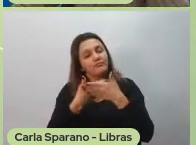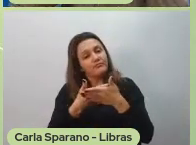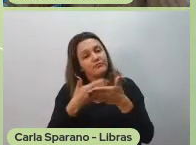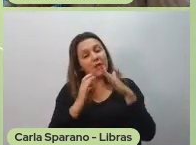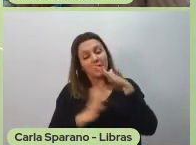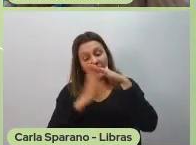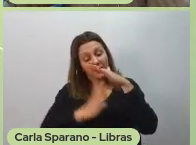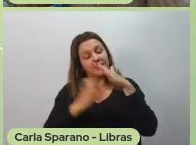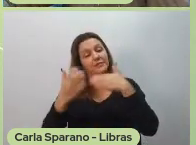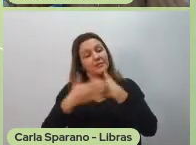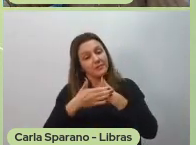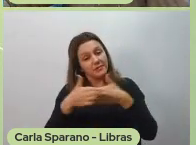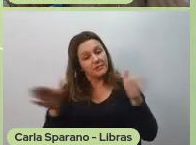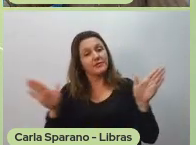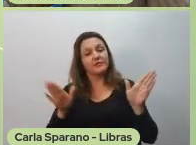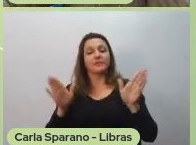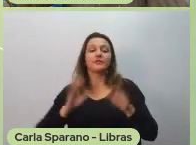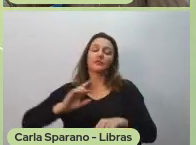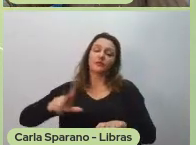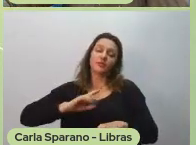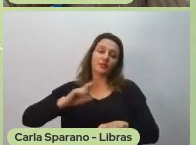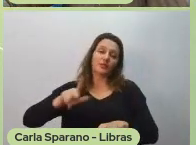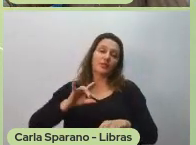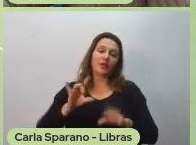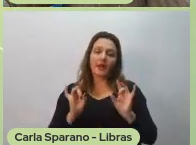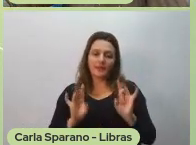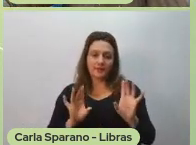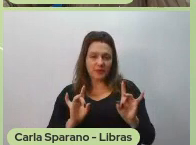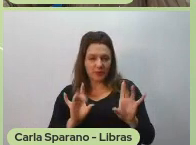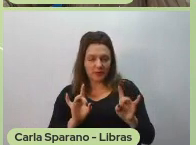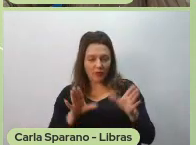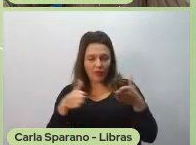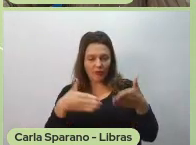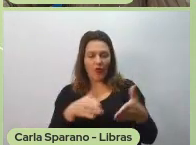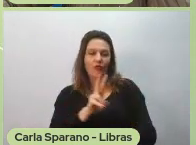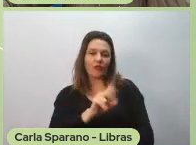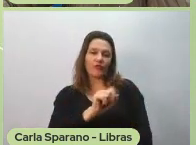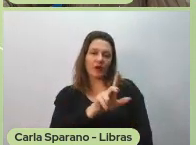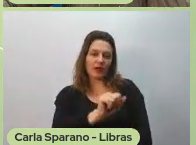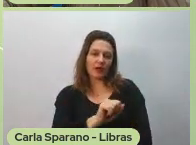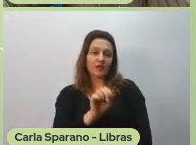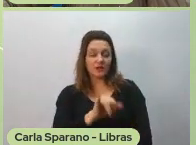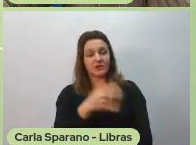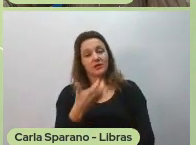não especializar as vagas se nós queremos